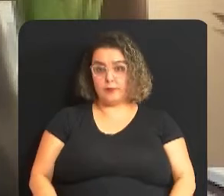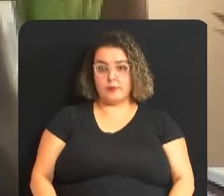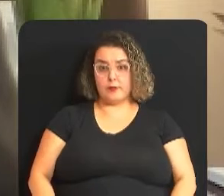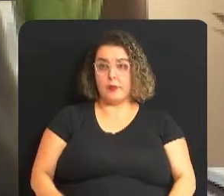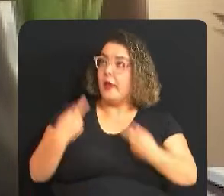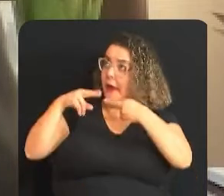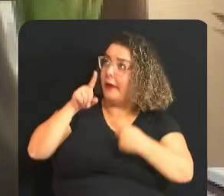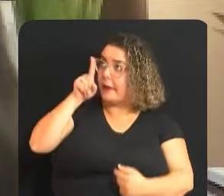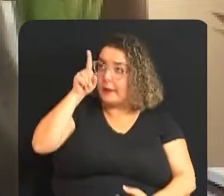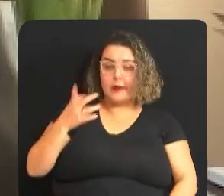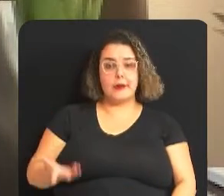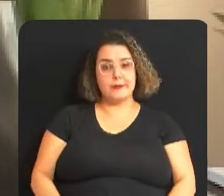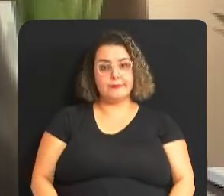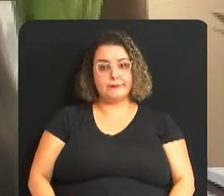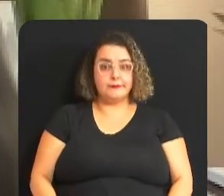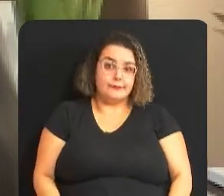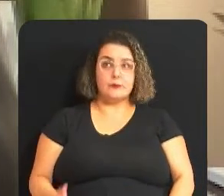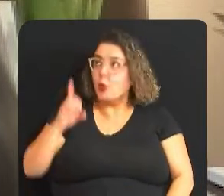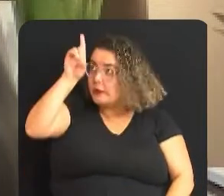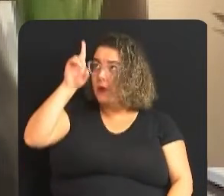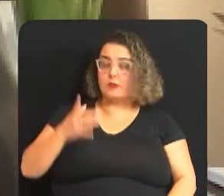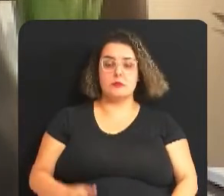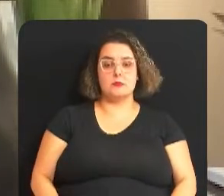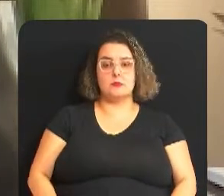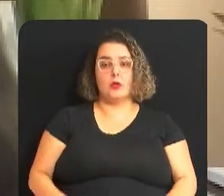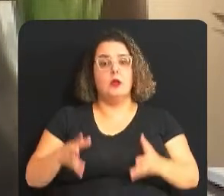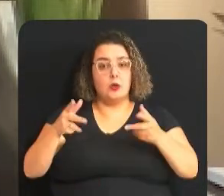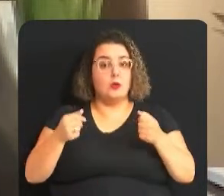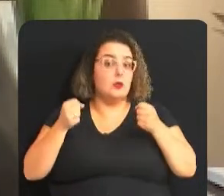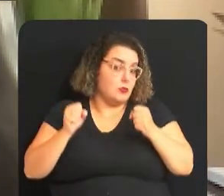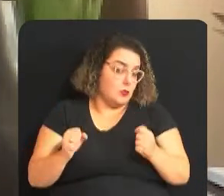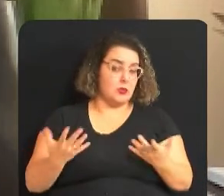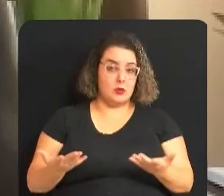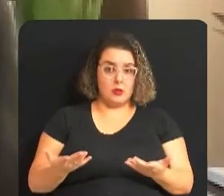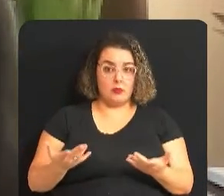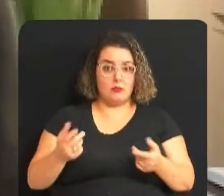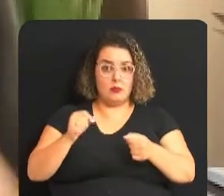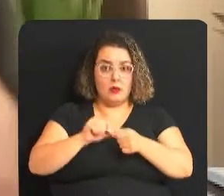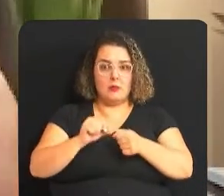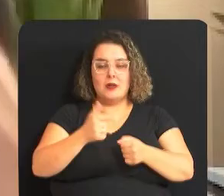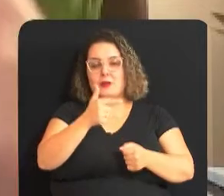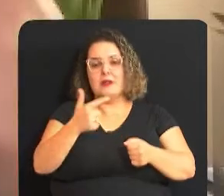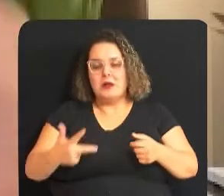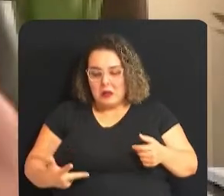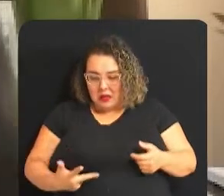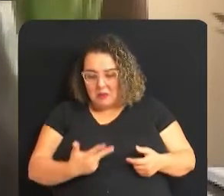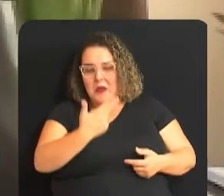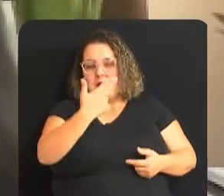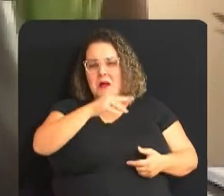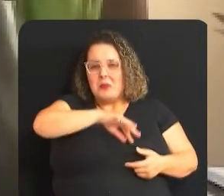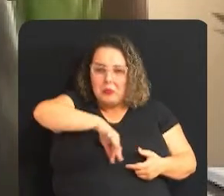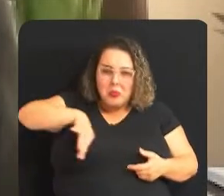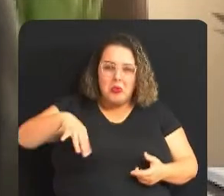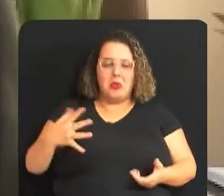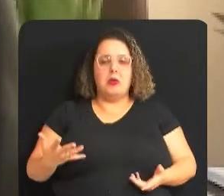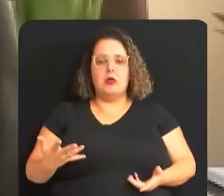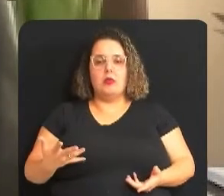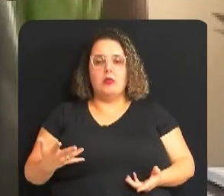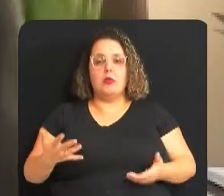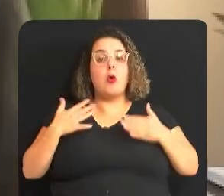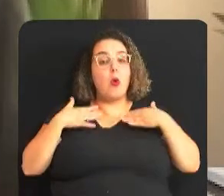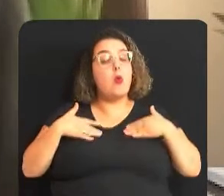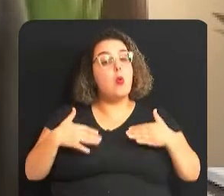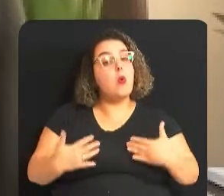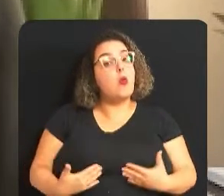papai do céu. Então, tudo aquilo que você puder fazer para não ter amputações, não ter retirada do teu